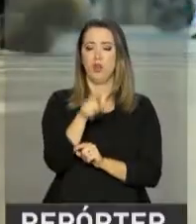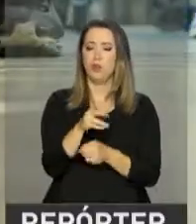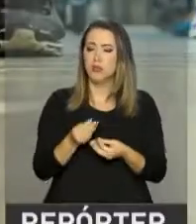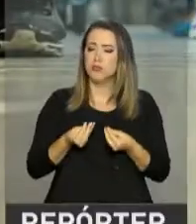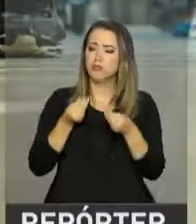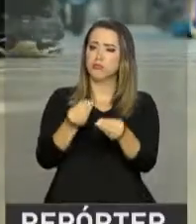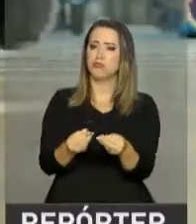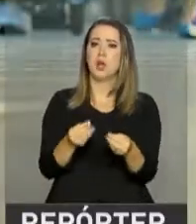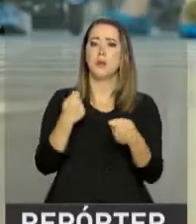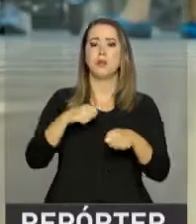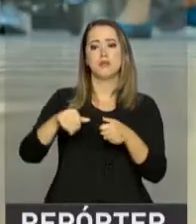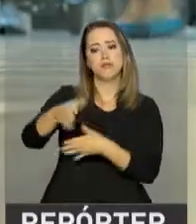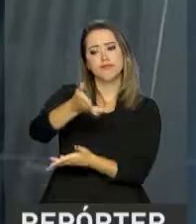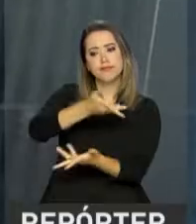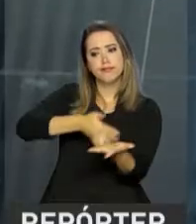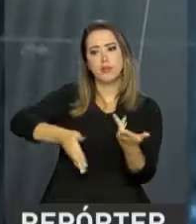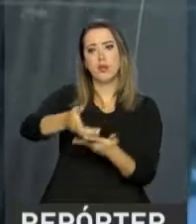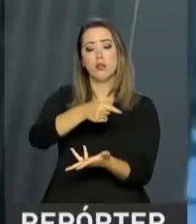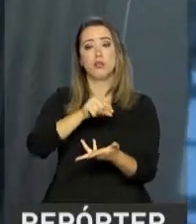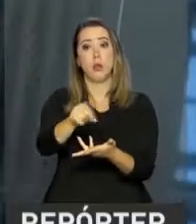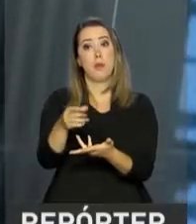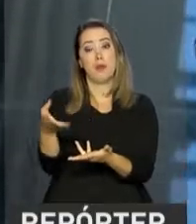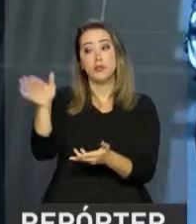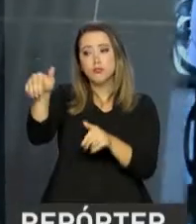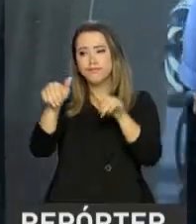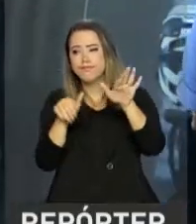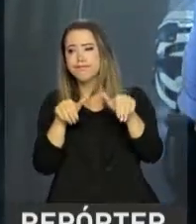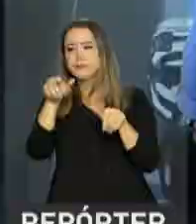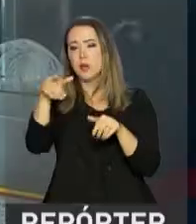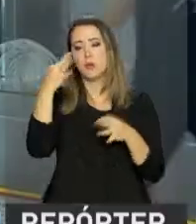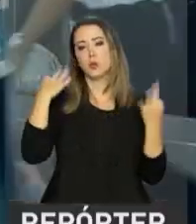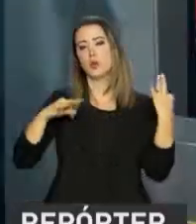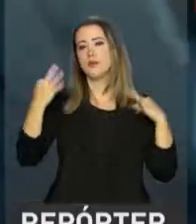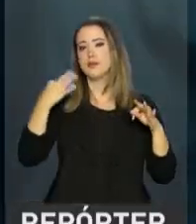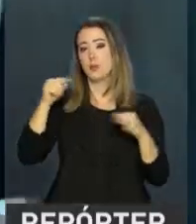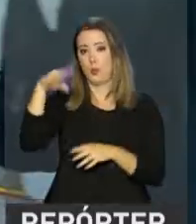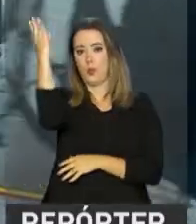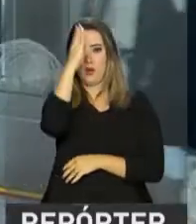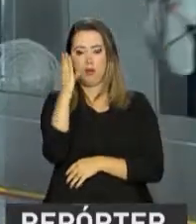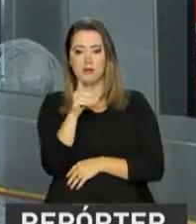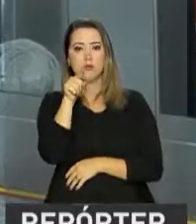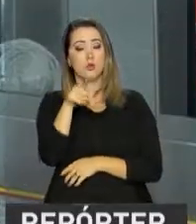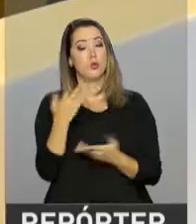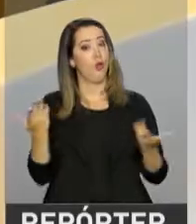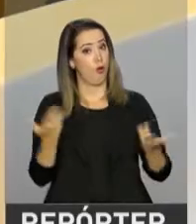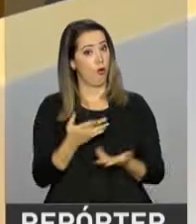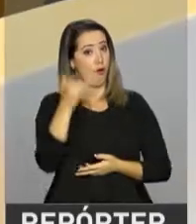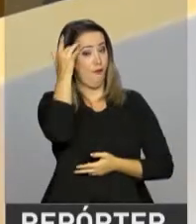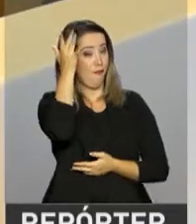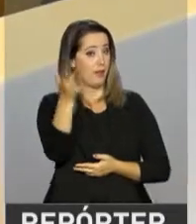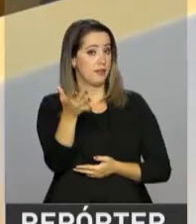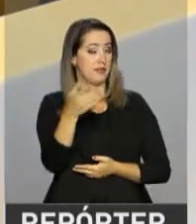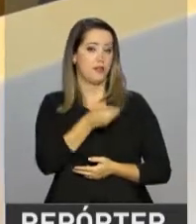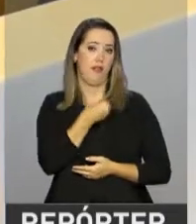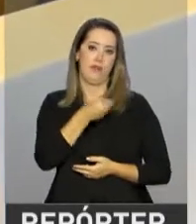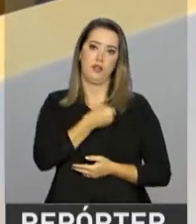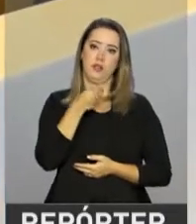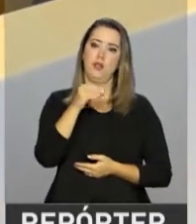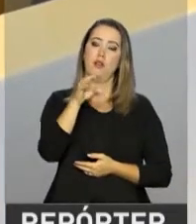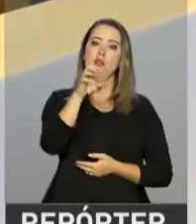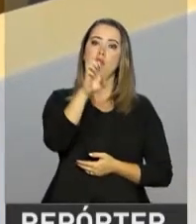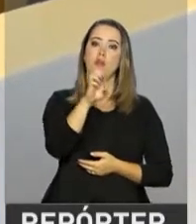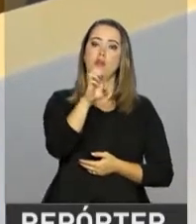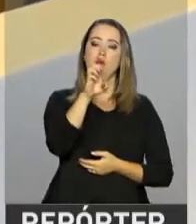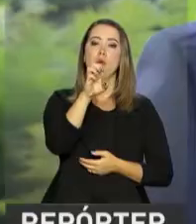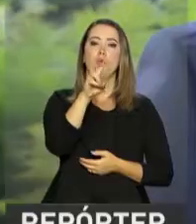tem investido em ações que facilitam a vinda de estrangeiros ao país. Uma delas é o e-visa, o programa de visto de visita por